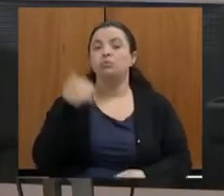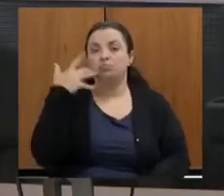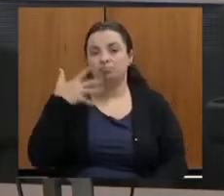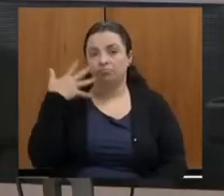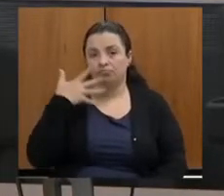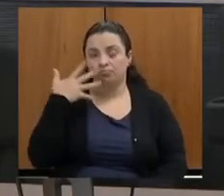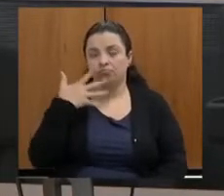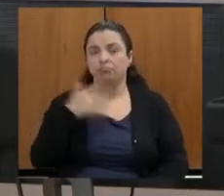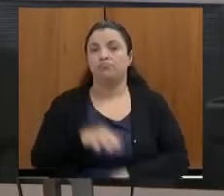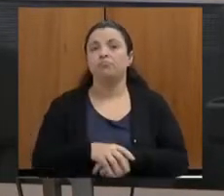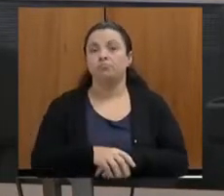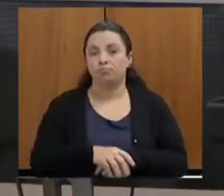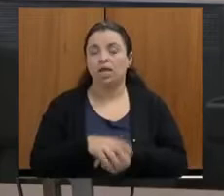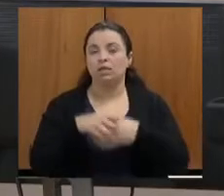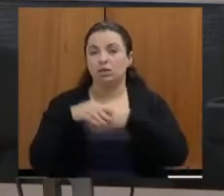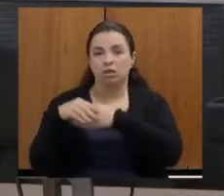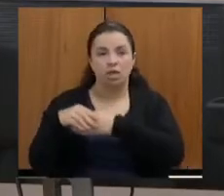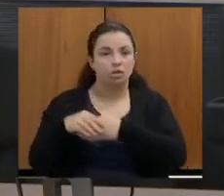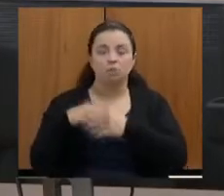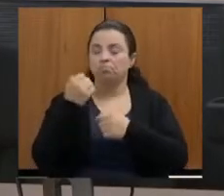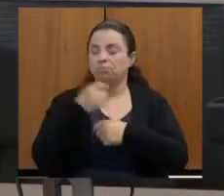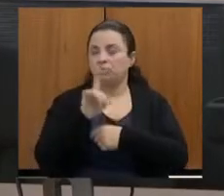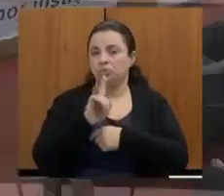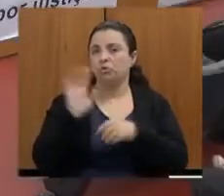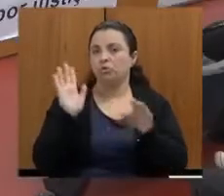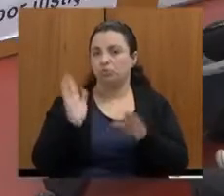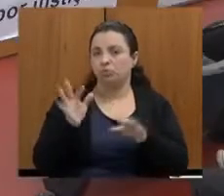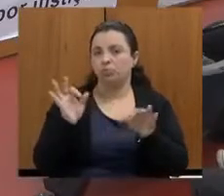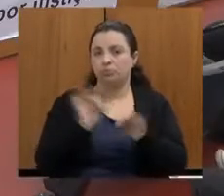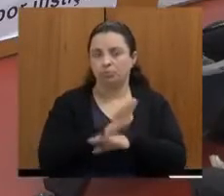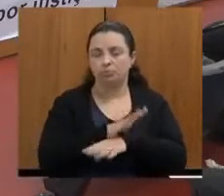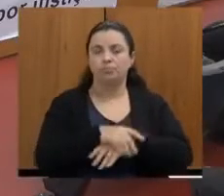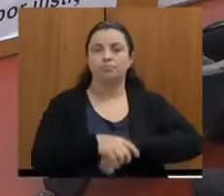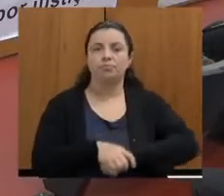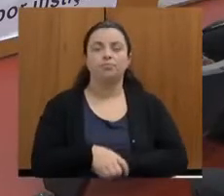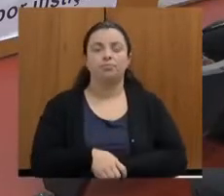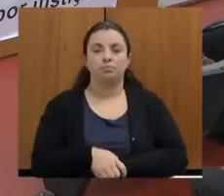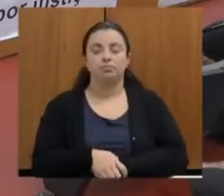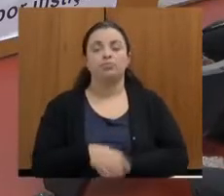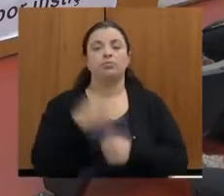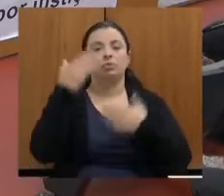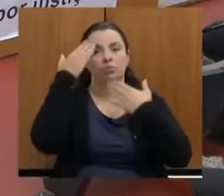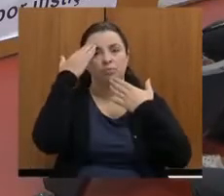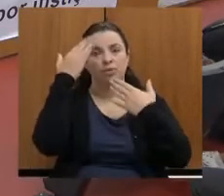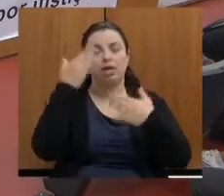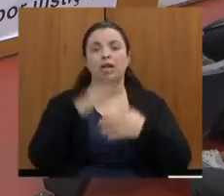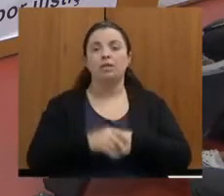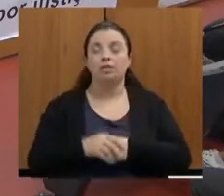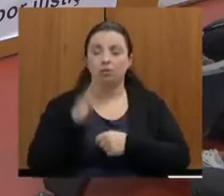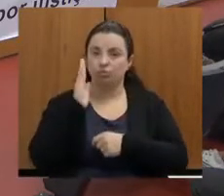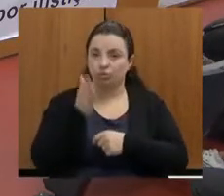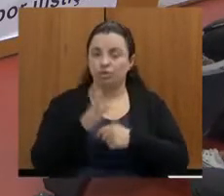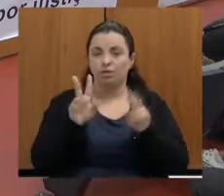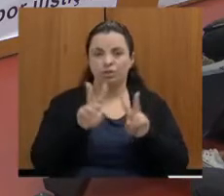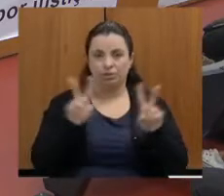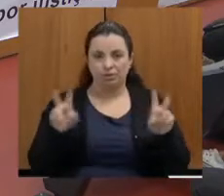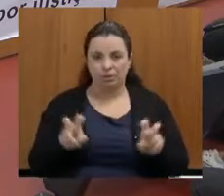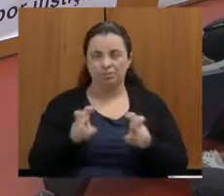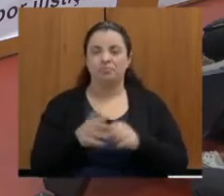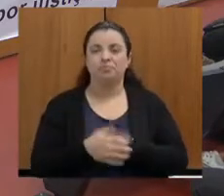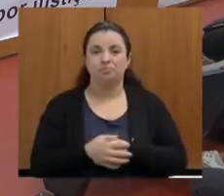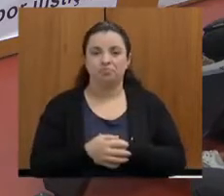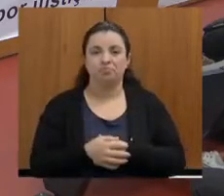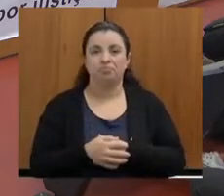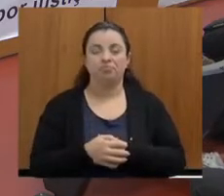dispensada a formalidade das saudações pessoais é bem muito obrigado então vamos direto ao assunto né